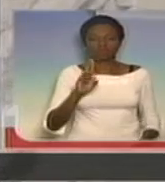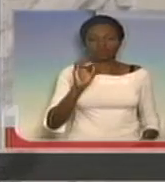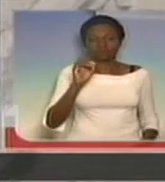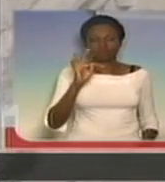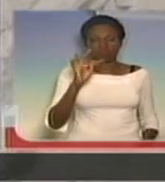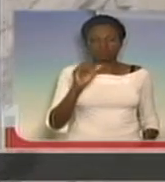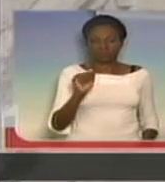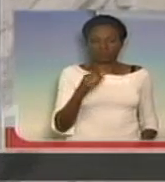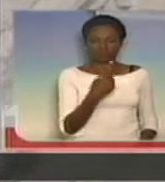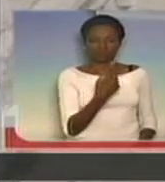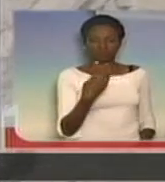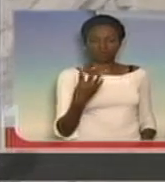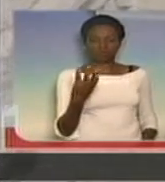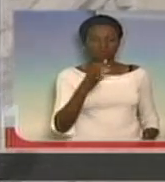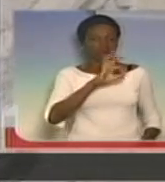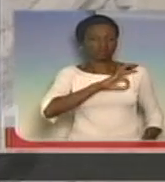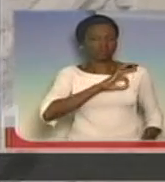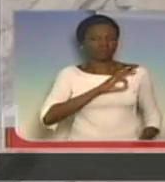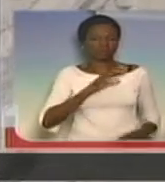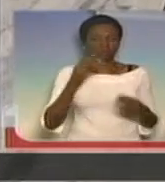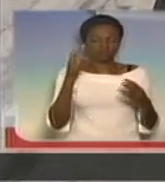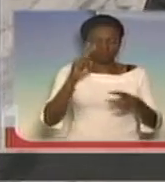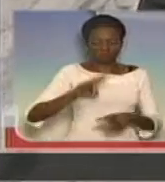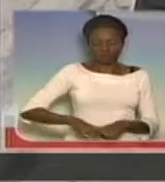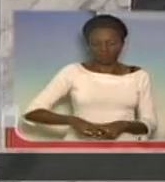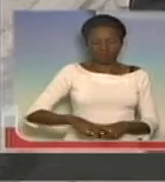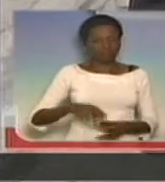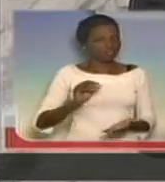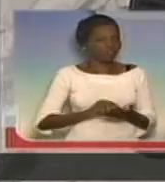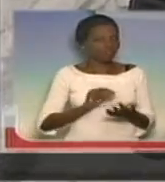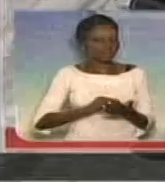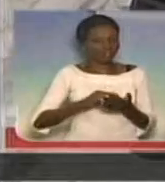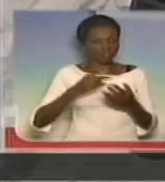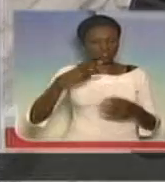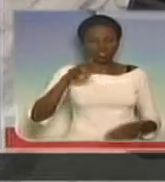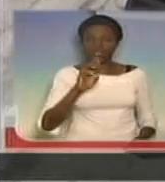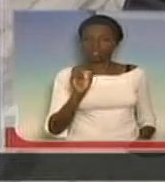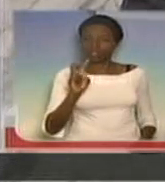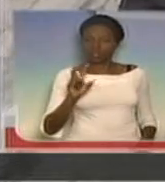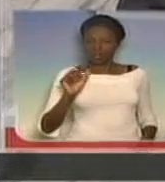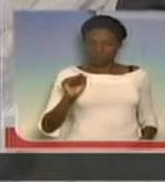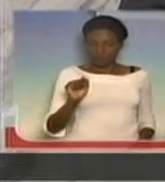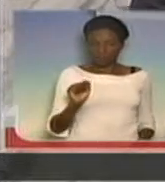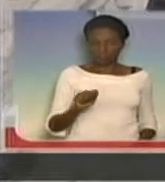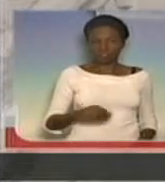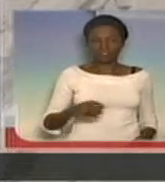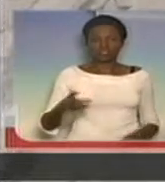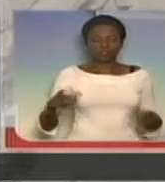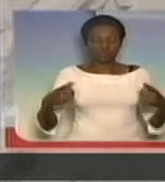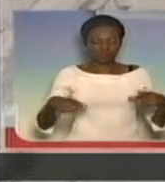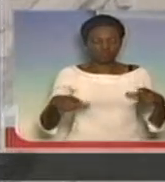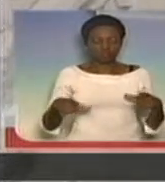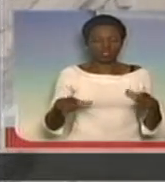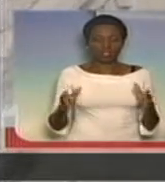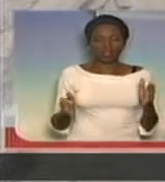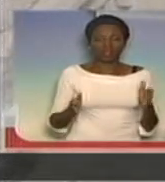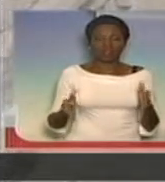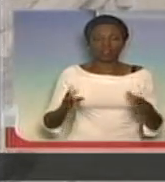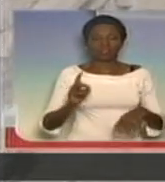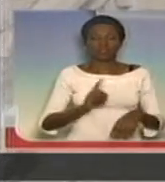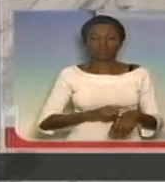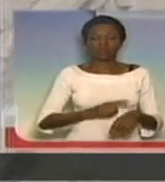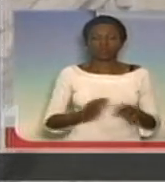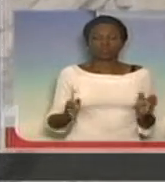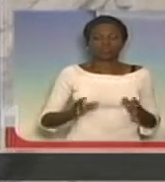policiais de rota presos, sem provas concretas, presos numa prisão temporária, por serem suspeitos de